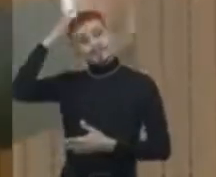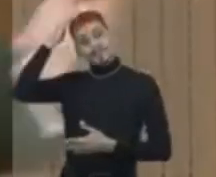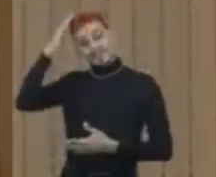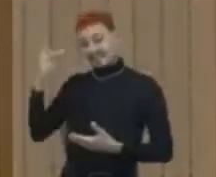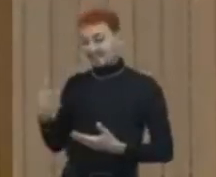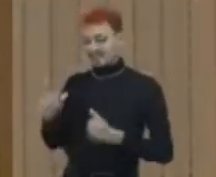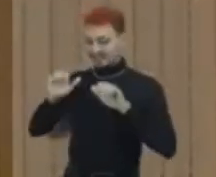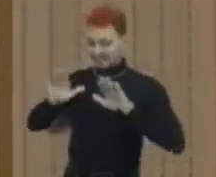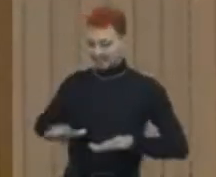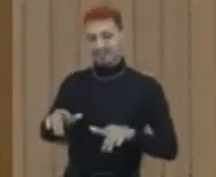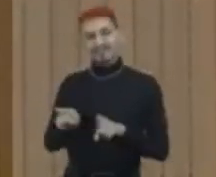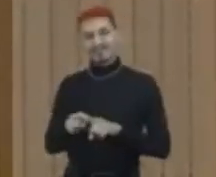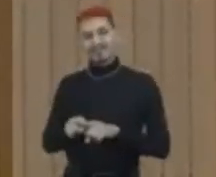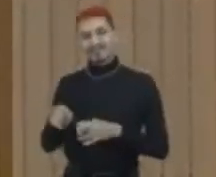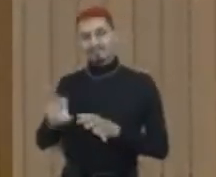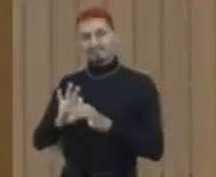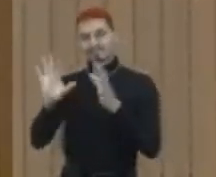o MPF é a sua casa também.